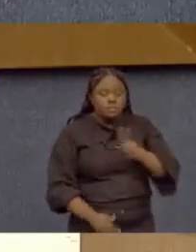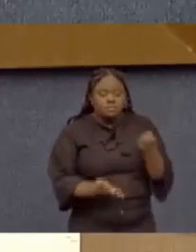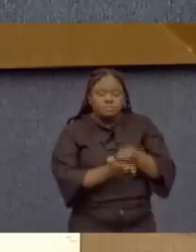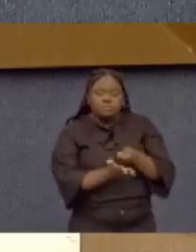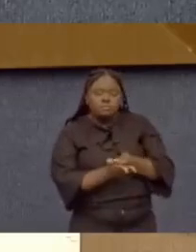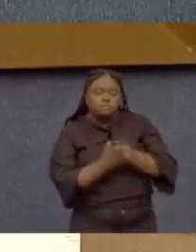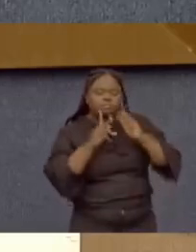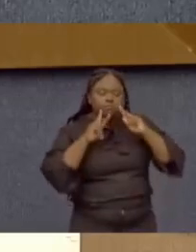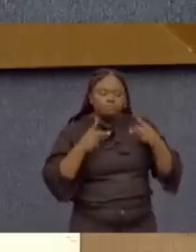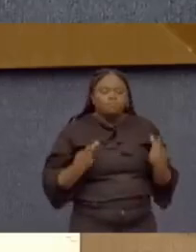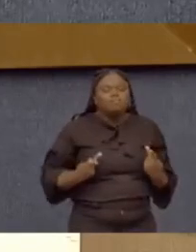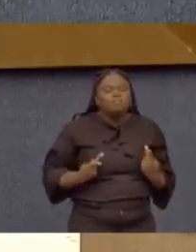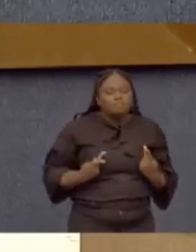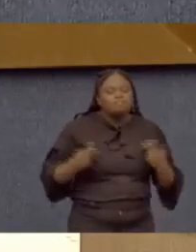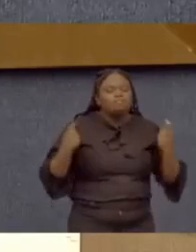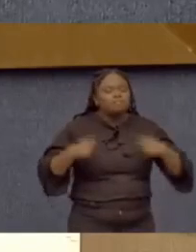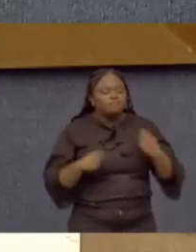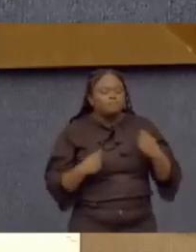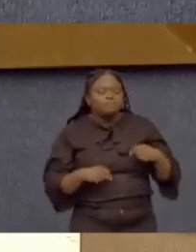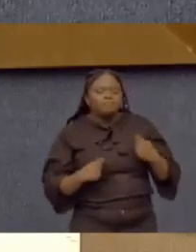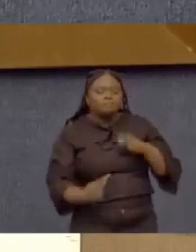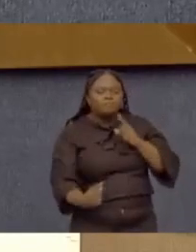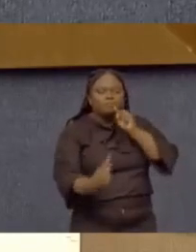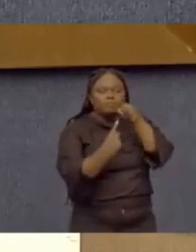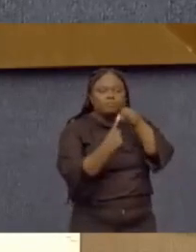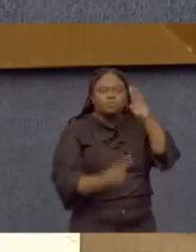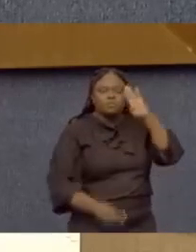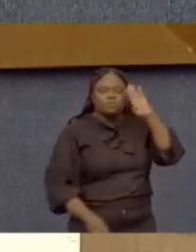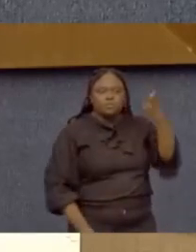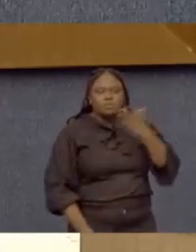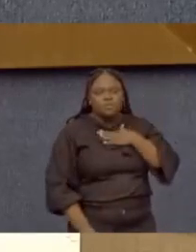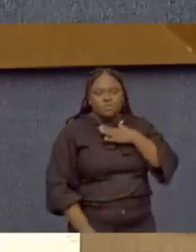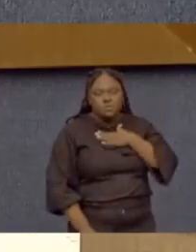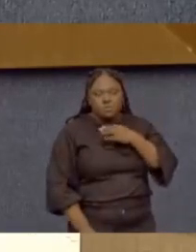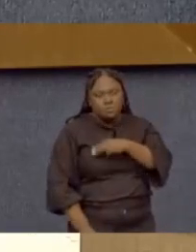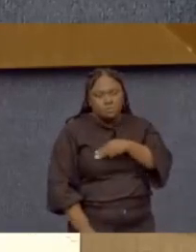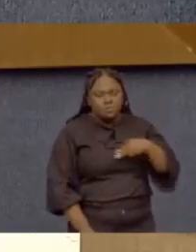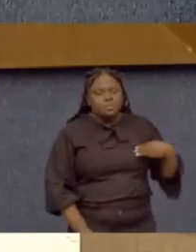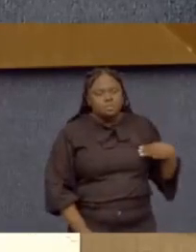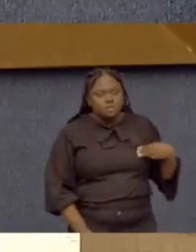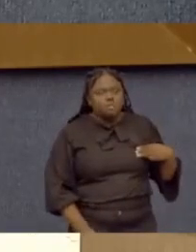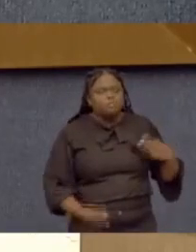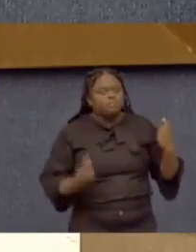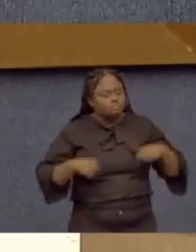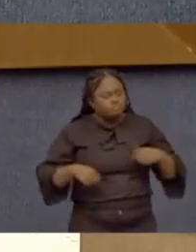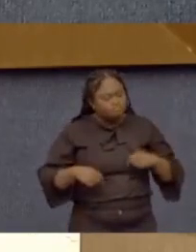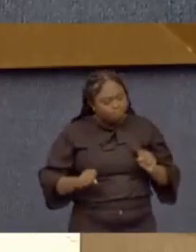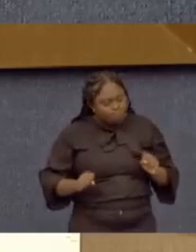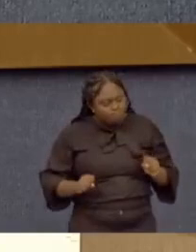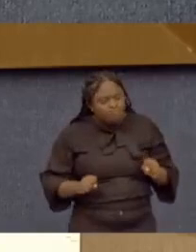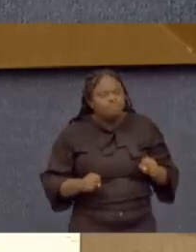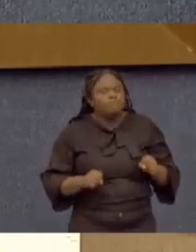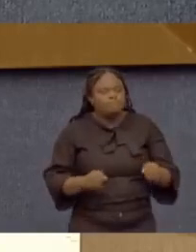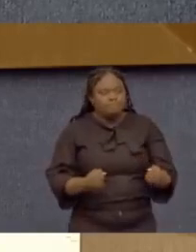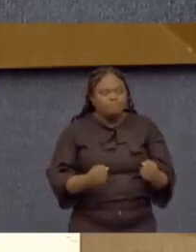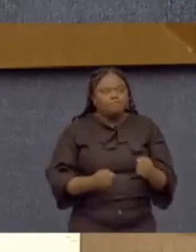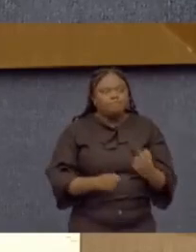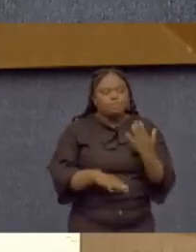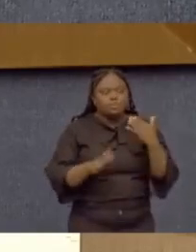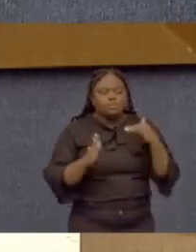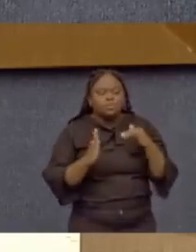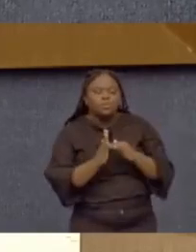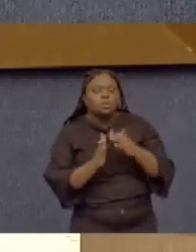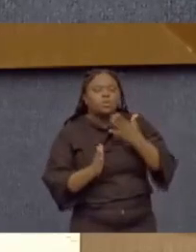que esse imperativo deve ser a razão principal do meu ministério. Eu preciso esforçar-me para que todas as